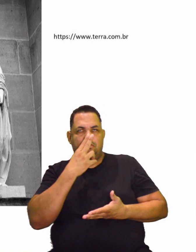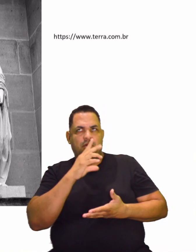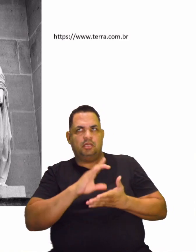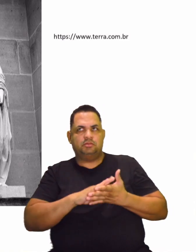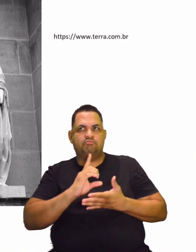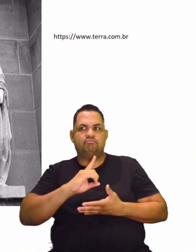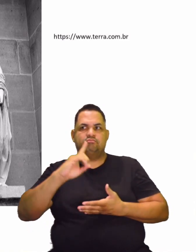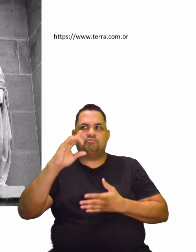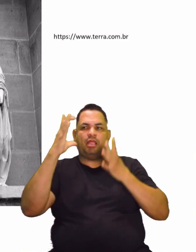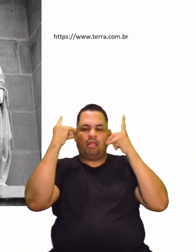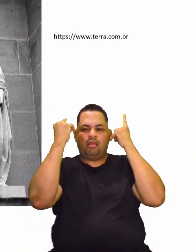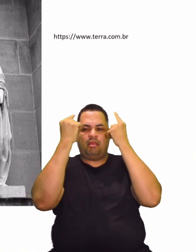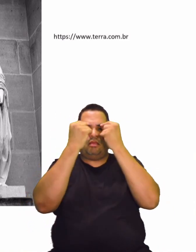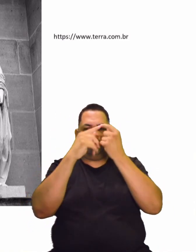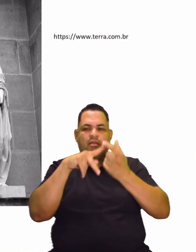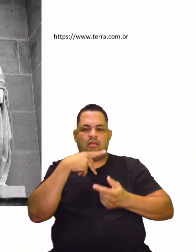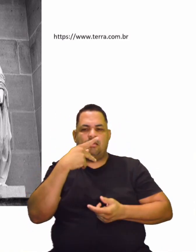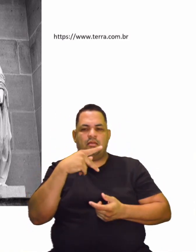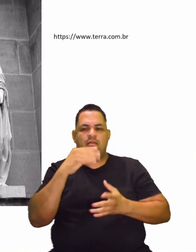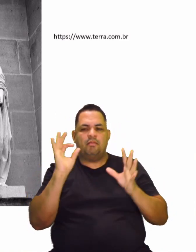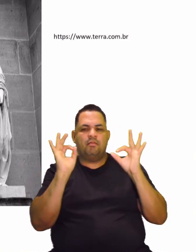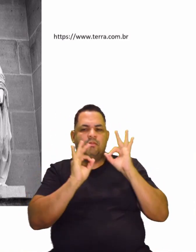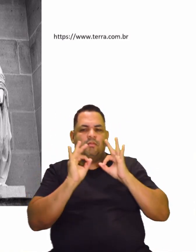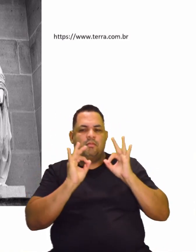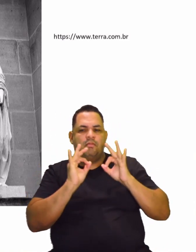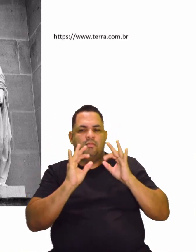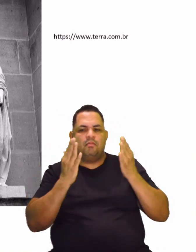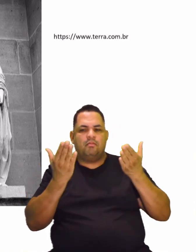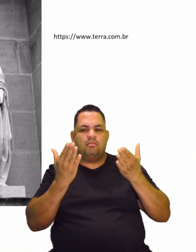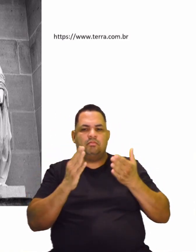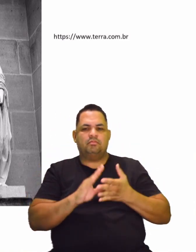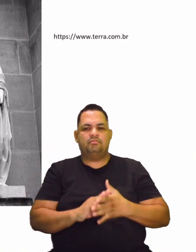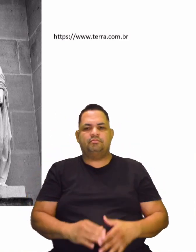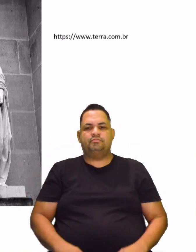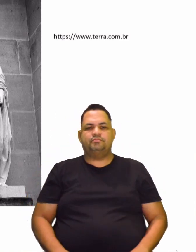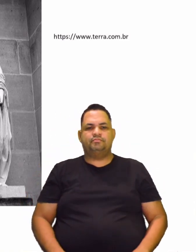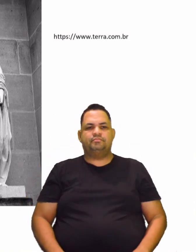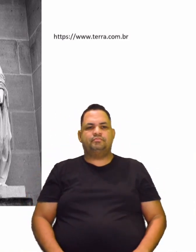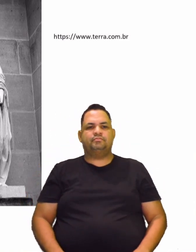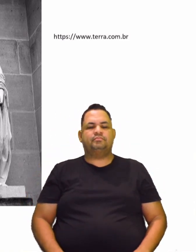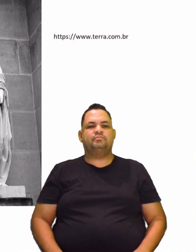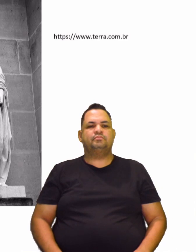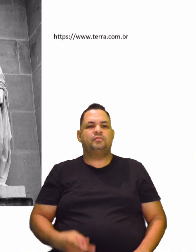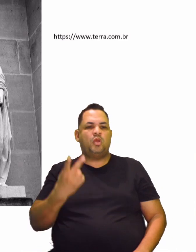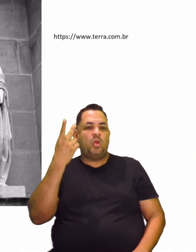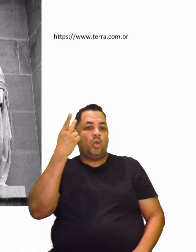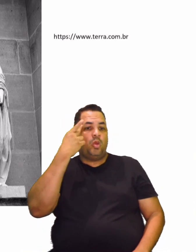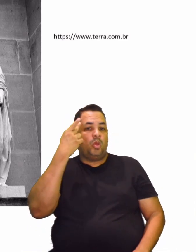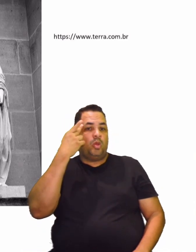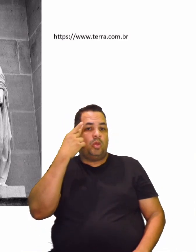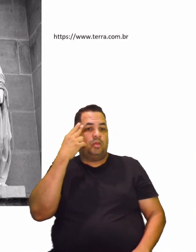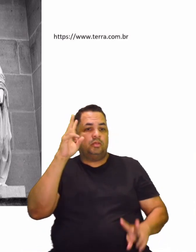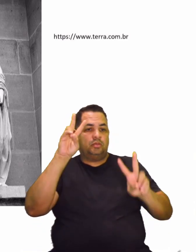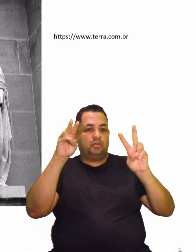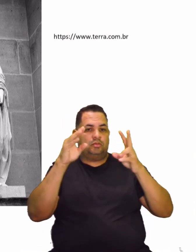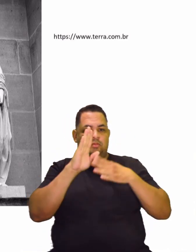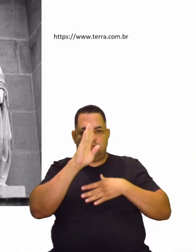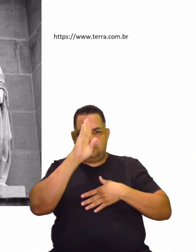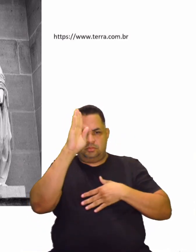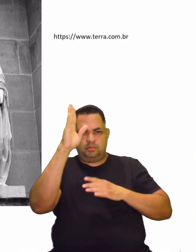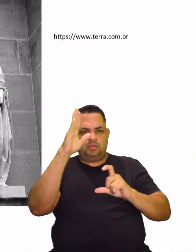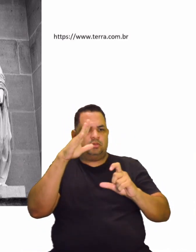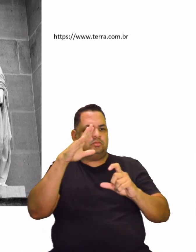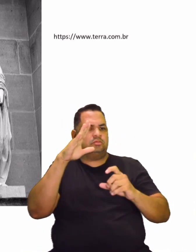seja, corpos perfeitos, simétricos, né? O naturalismo é o tema predominante em